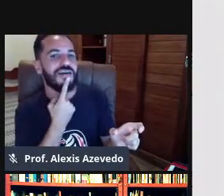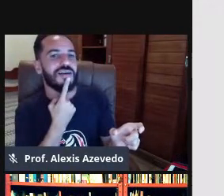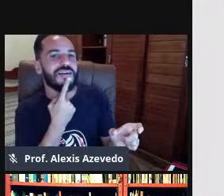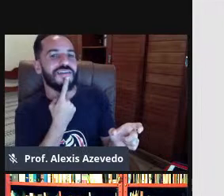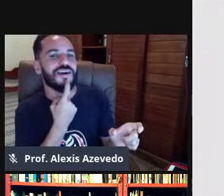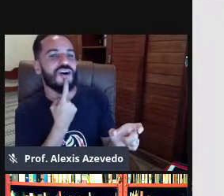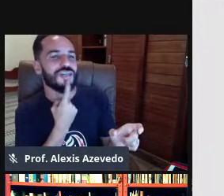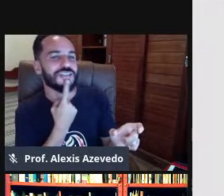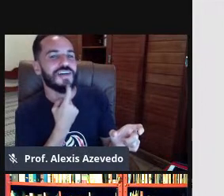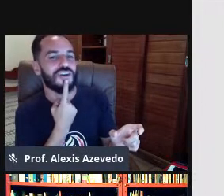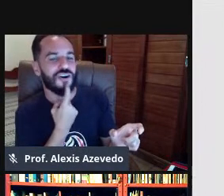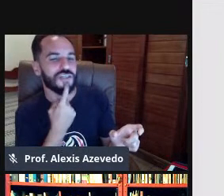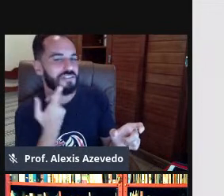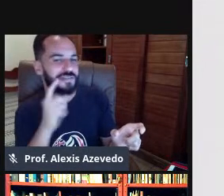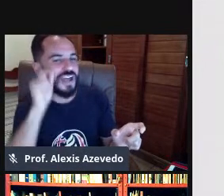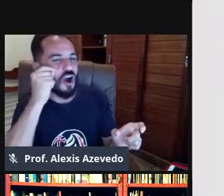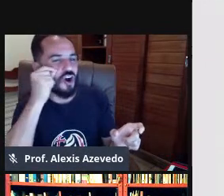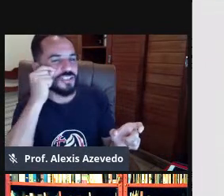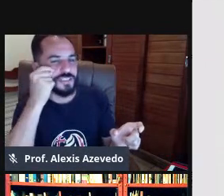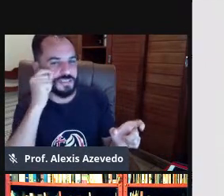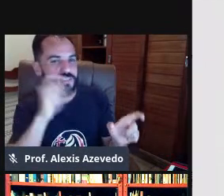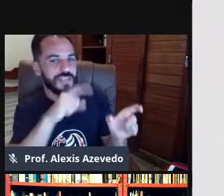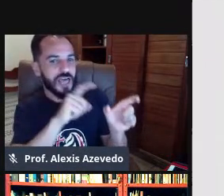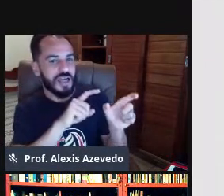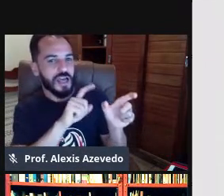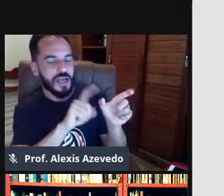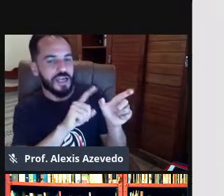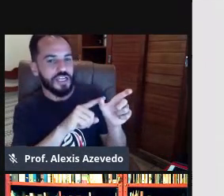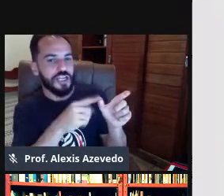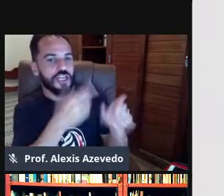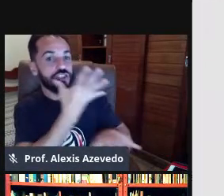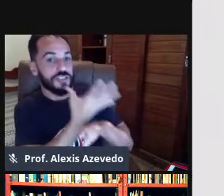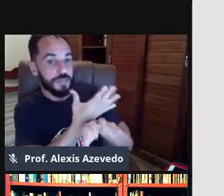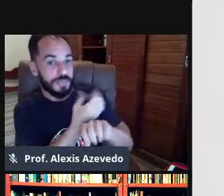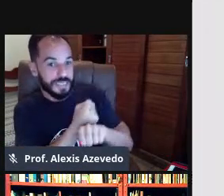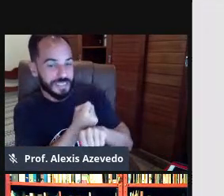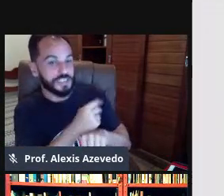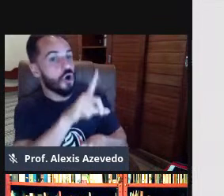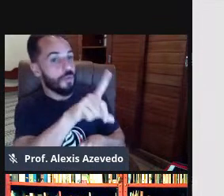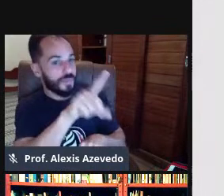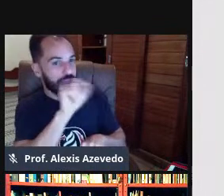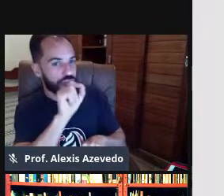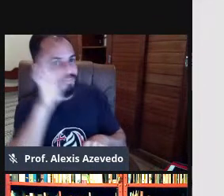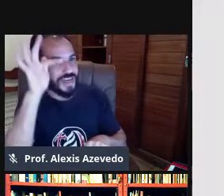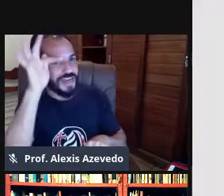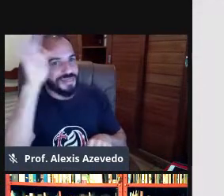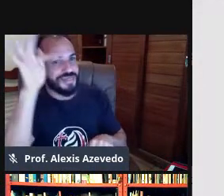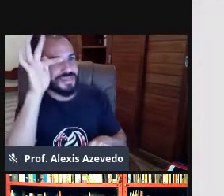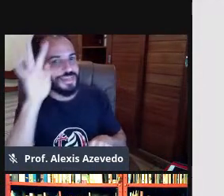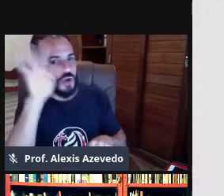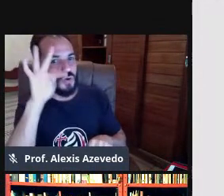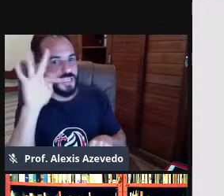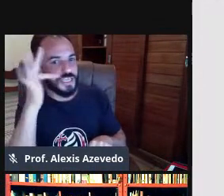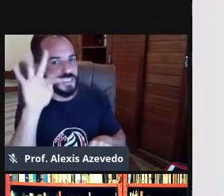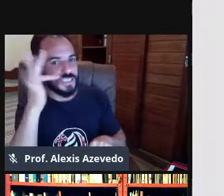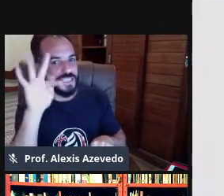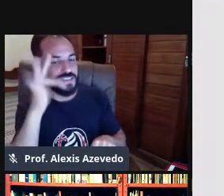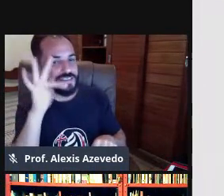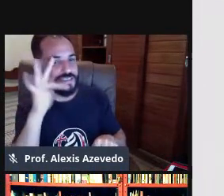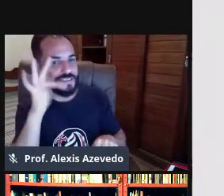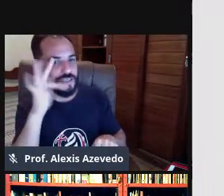lilás, rosa, né? As disciplinas optativas teorias. As disciplinas optativas teorias não